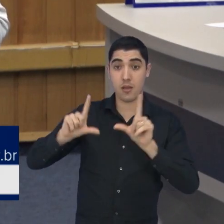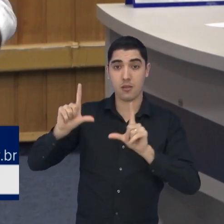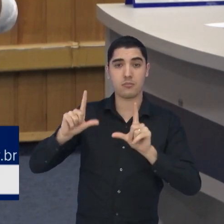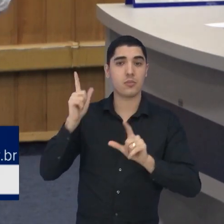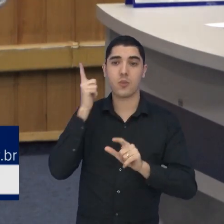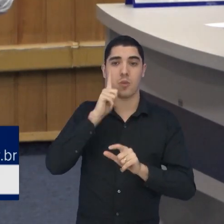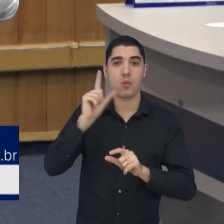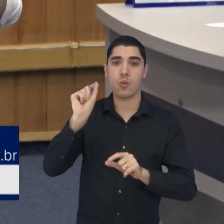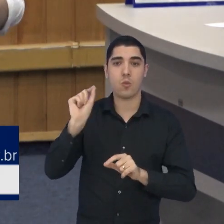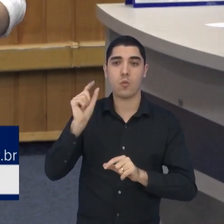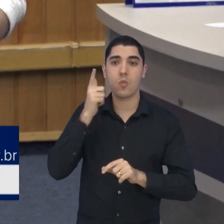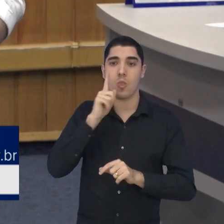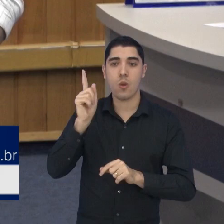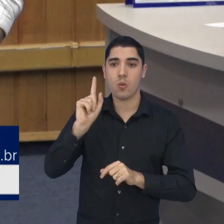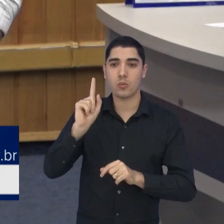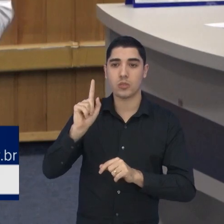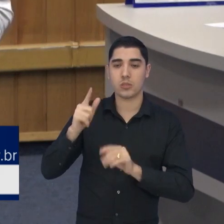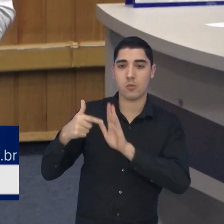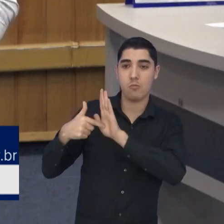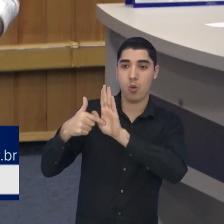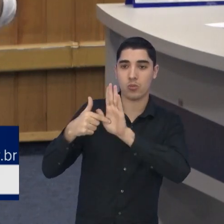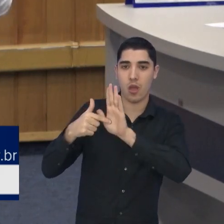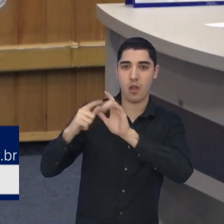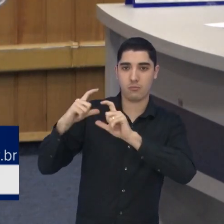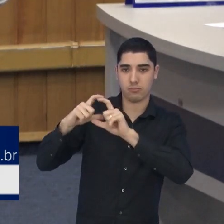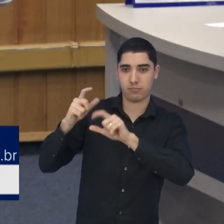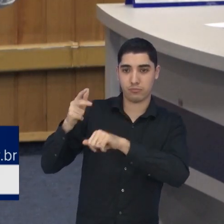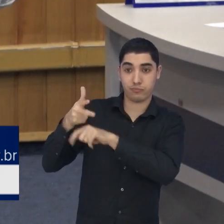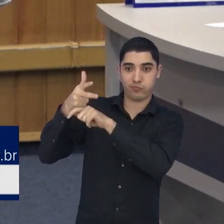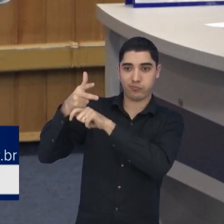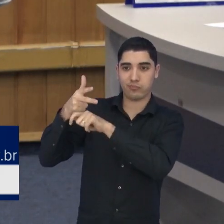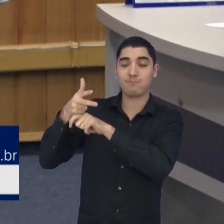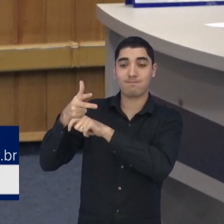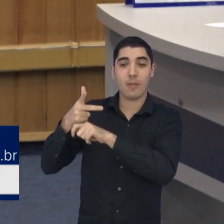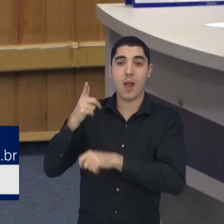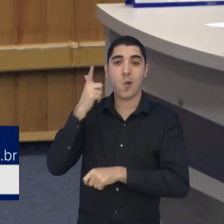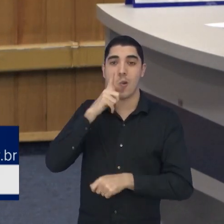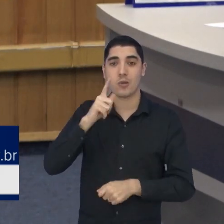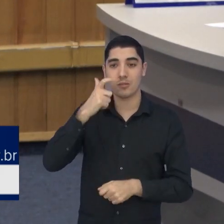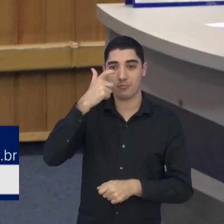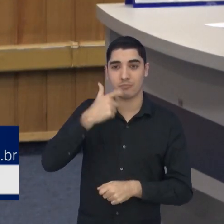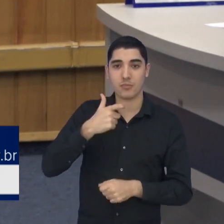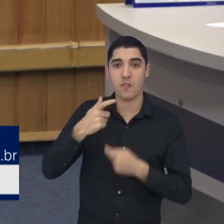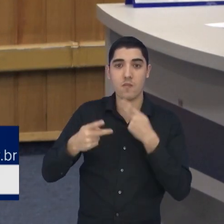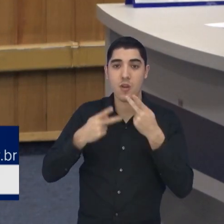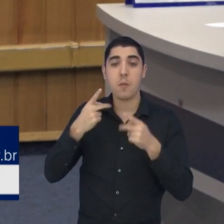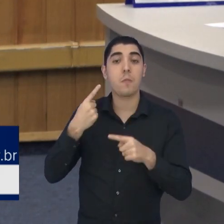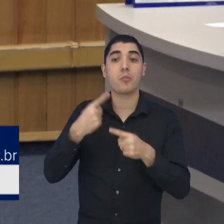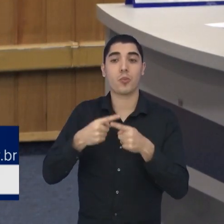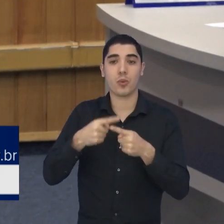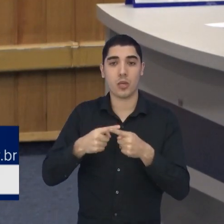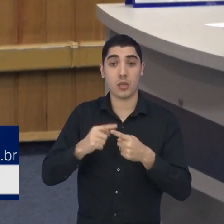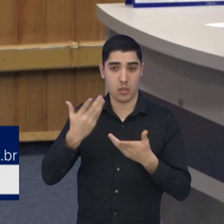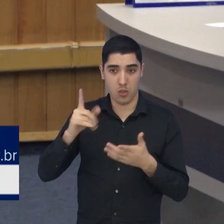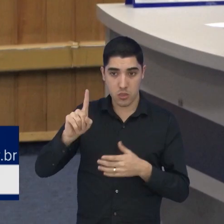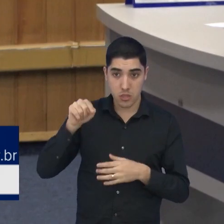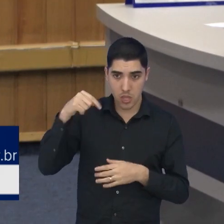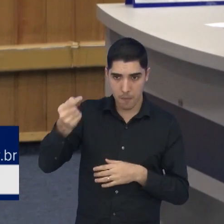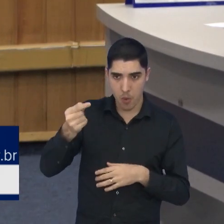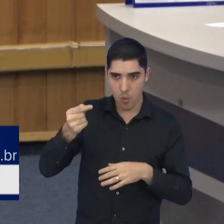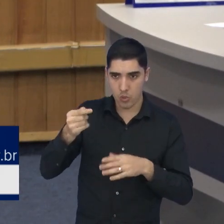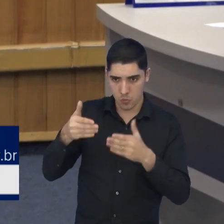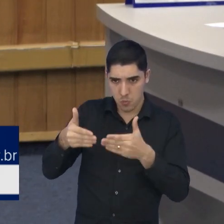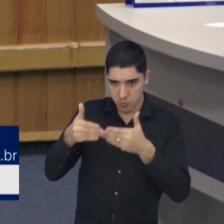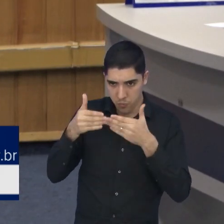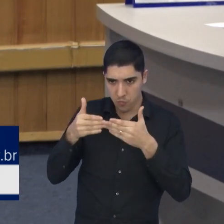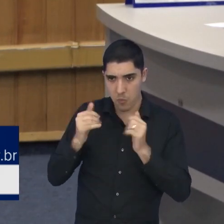conseguiu capturar. Houve algum problema técnico lá e não houve a minha fala no encaminhamento de voto. Depois dá uma olhada nisso, por gentileza,